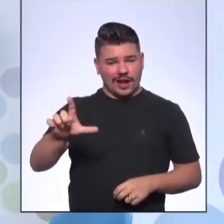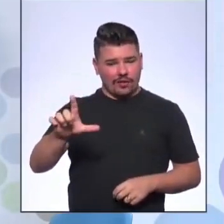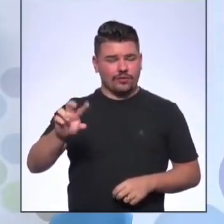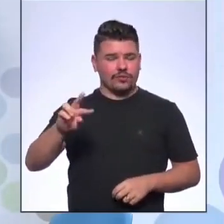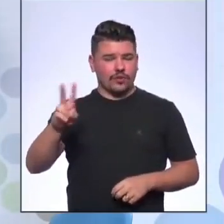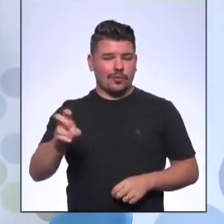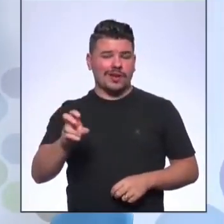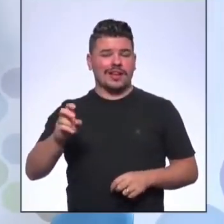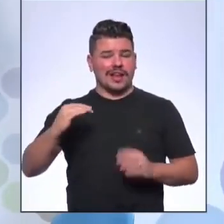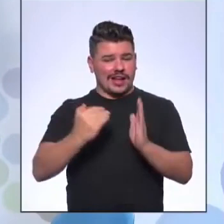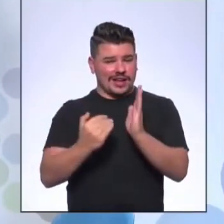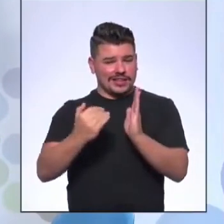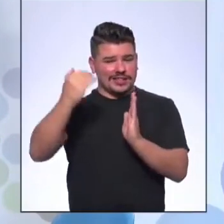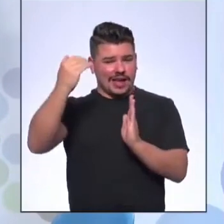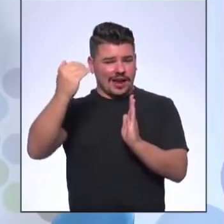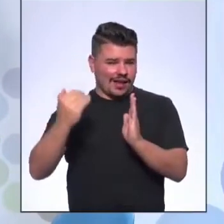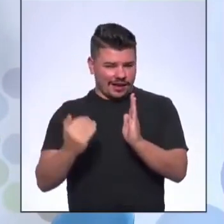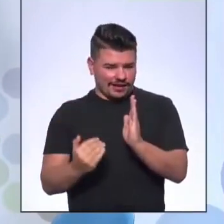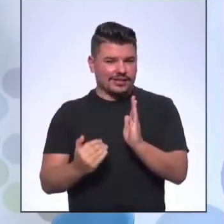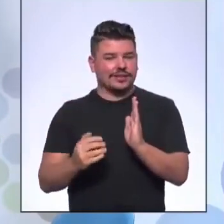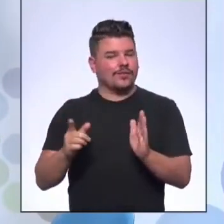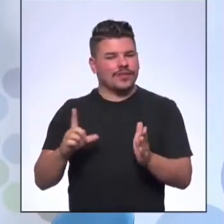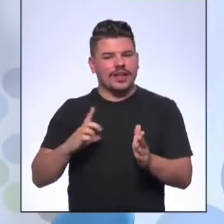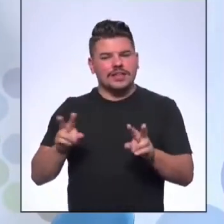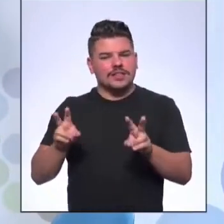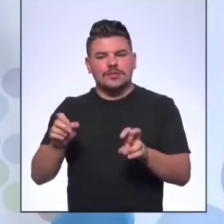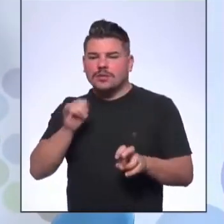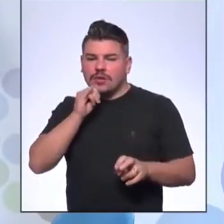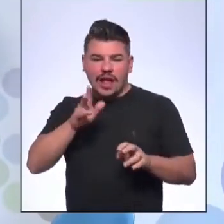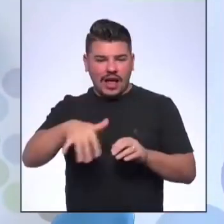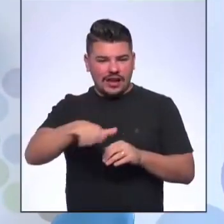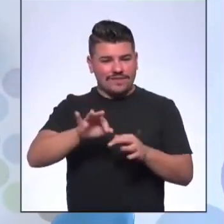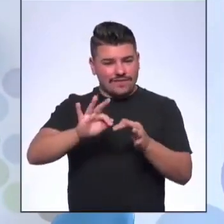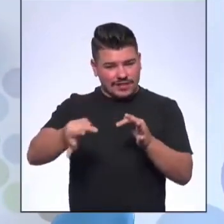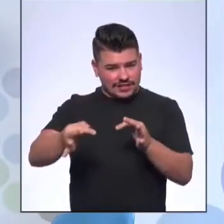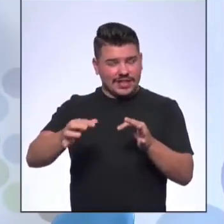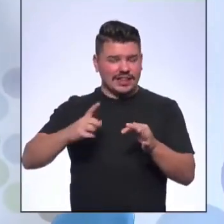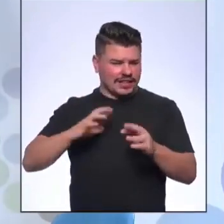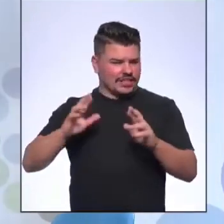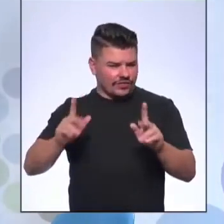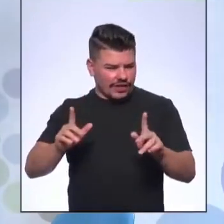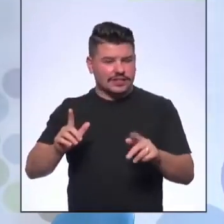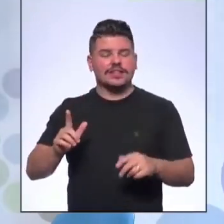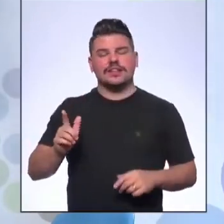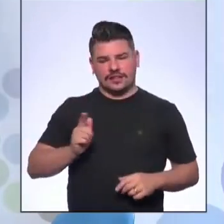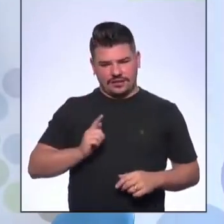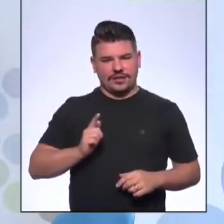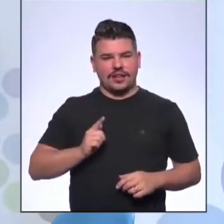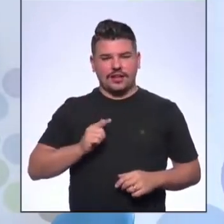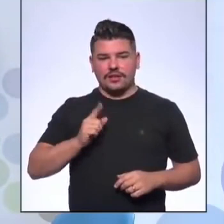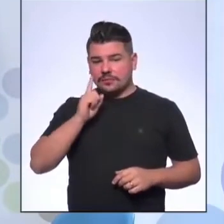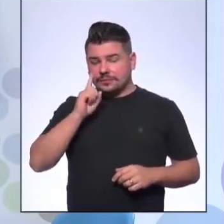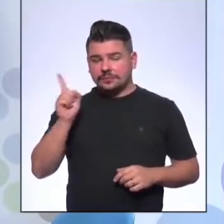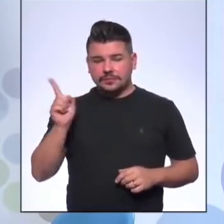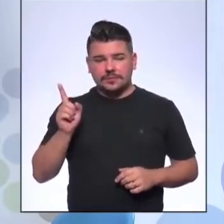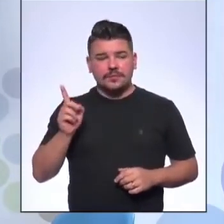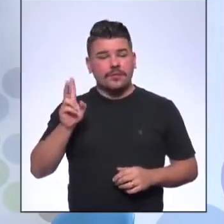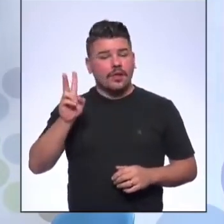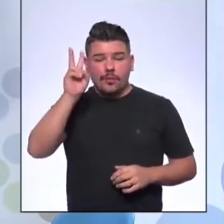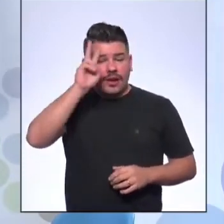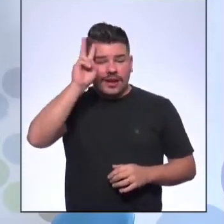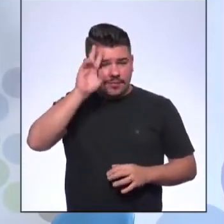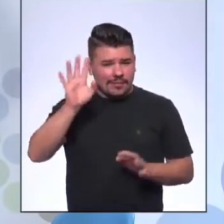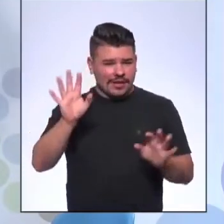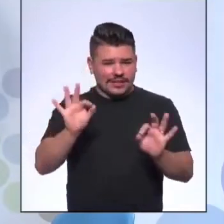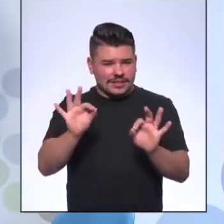Aí você fala, professor Gil, mas isso aí tem diferença no sentido de, fisicamente falando, tem uma diferença, tá bom? Então, isso é para lembrar, ó. Estamos falando